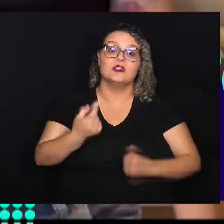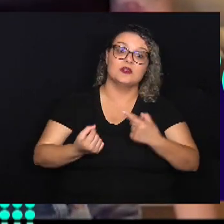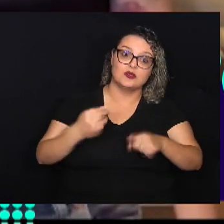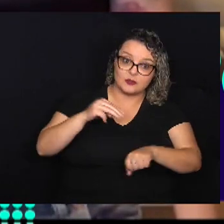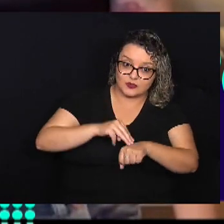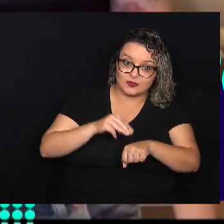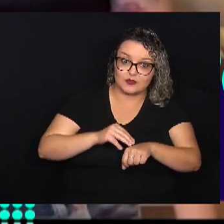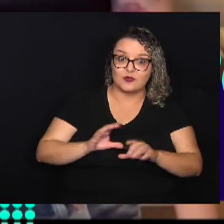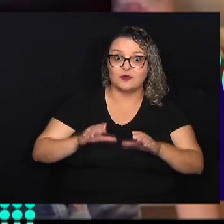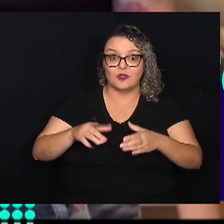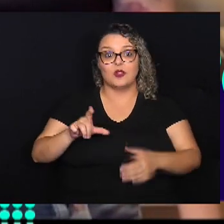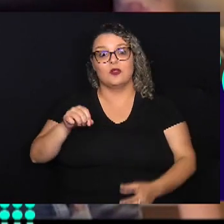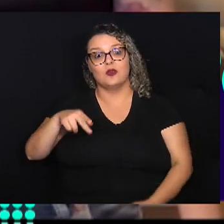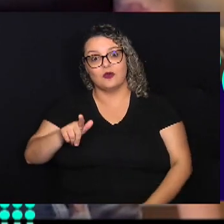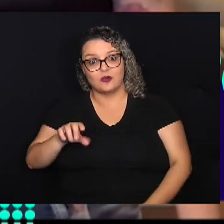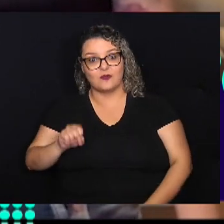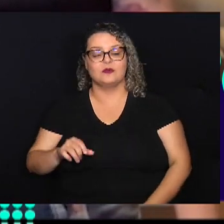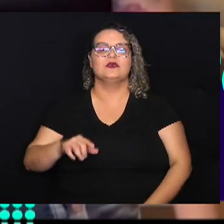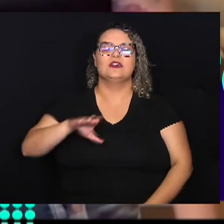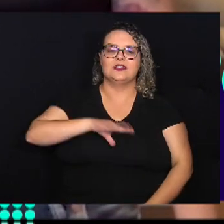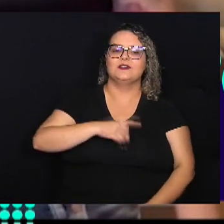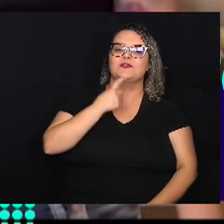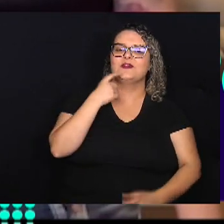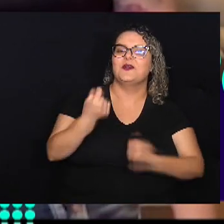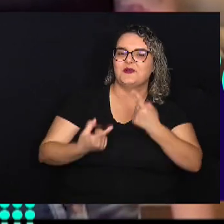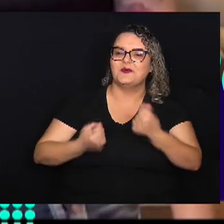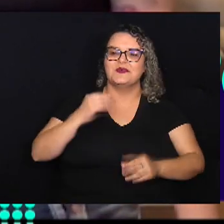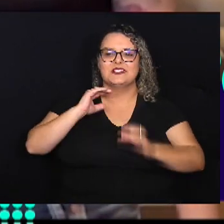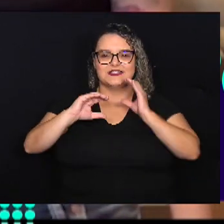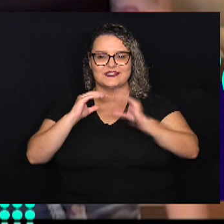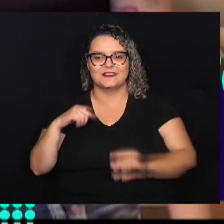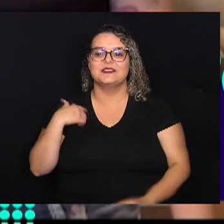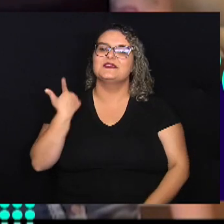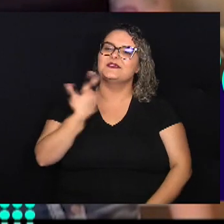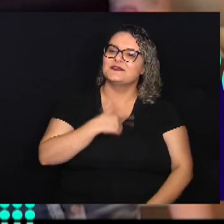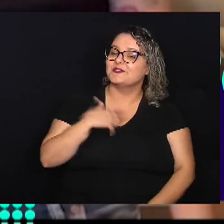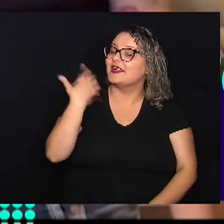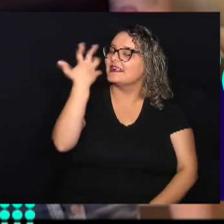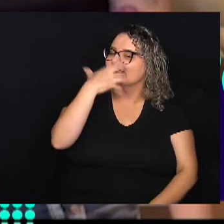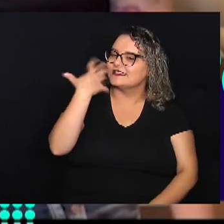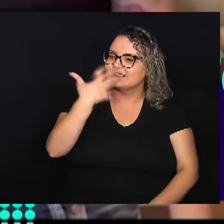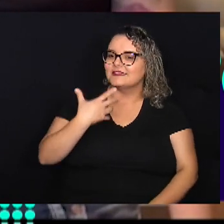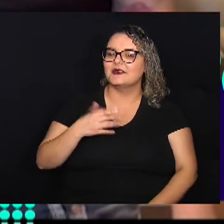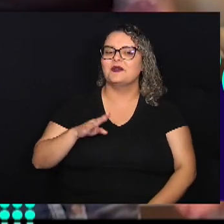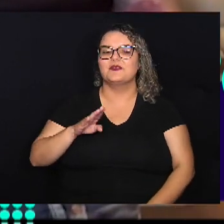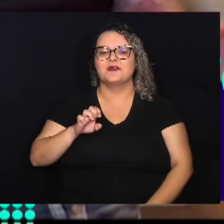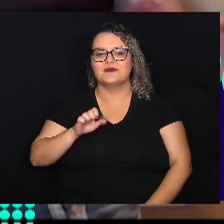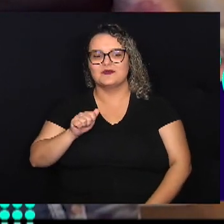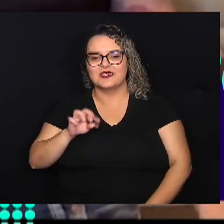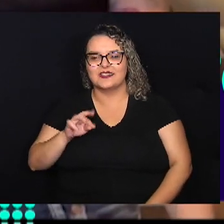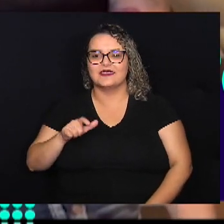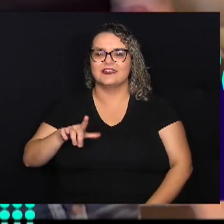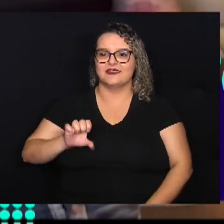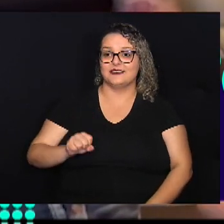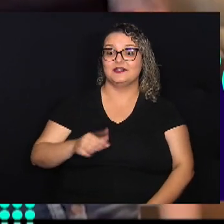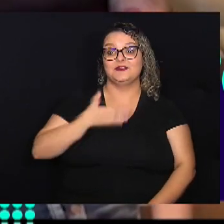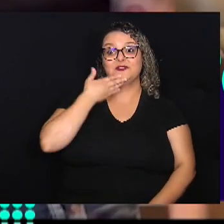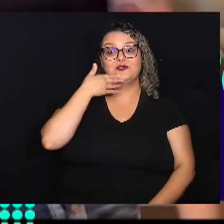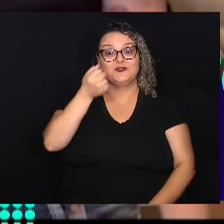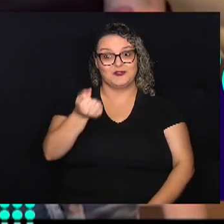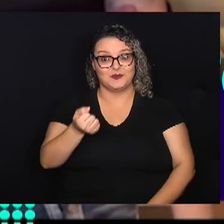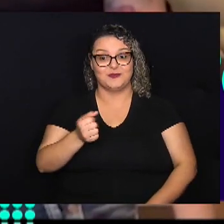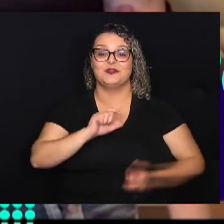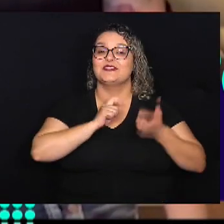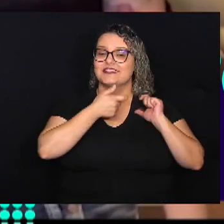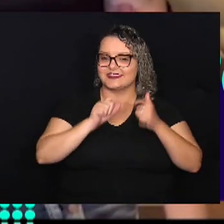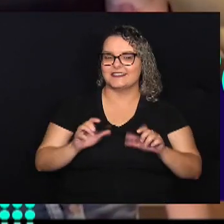banda London aqui de Campinas fazendo algumas das canções. Somos apaixonados pelos Beatles. Nós vamos tocar os melhores clássicos